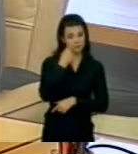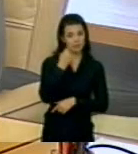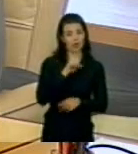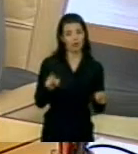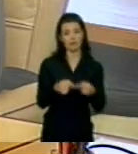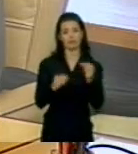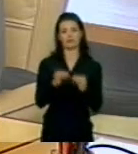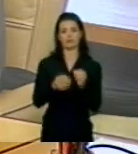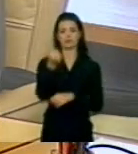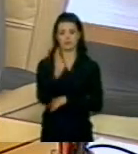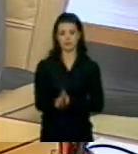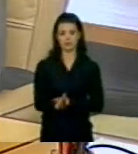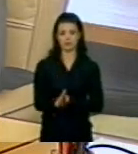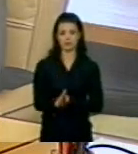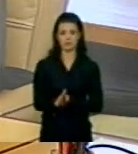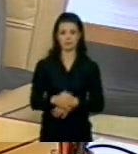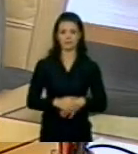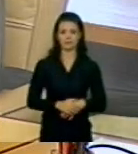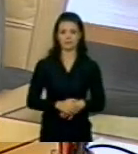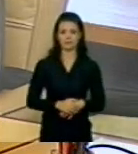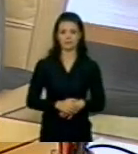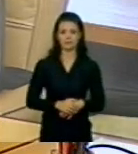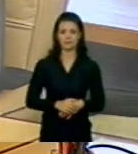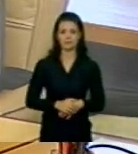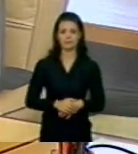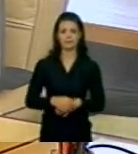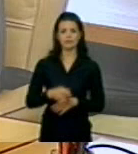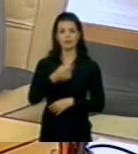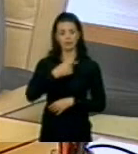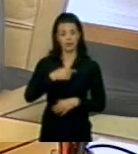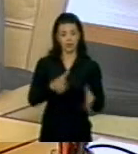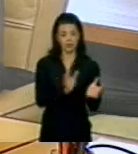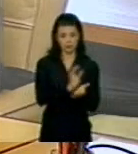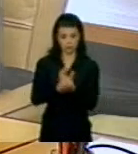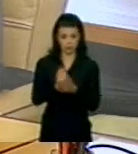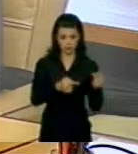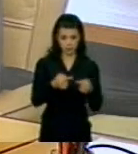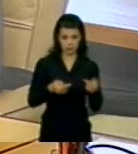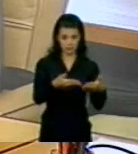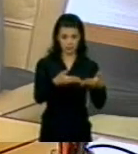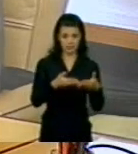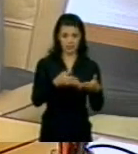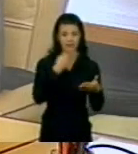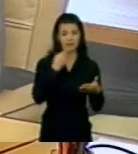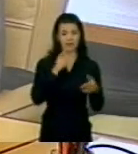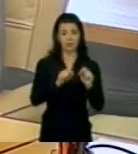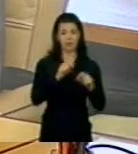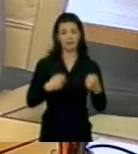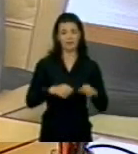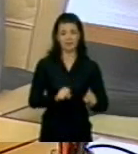brasileira, cuja introdução, ao modo de ver dos partidos requerentes, demandaria um esforço